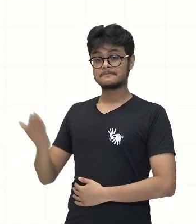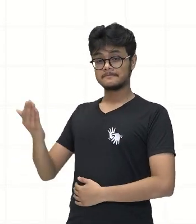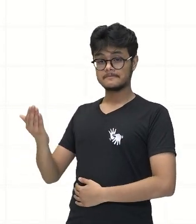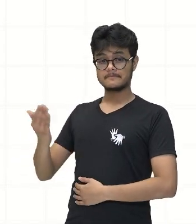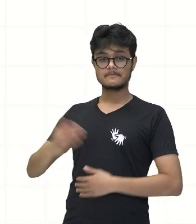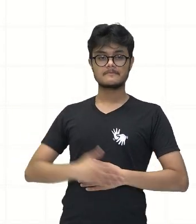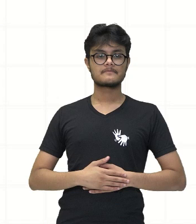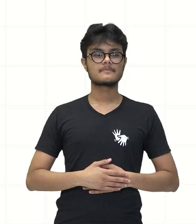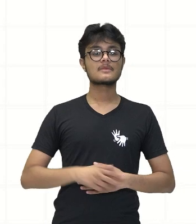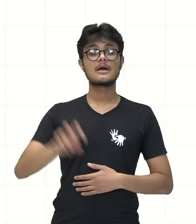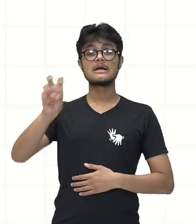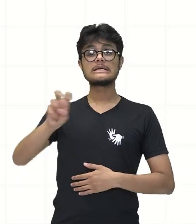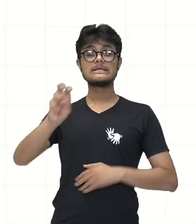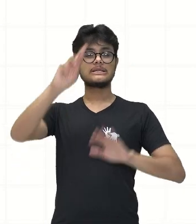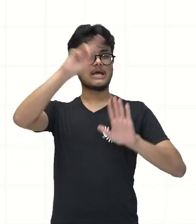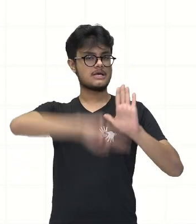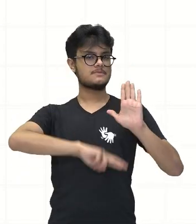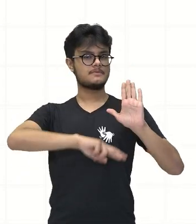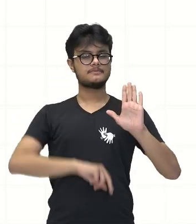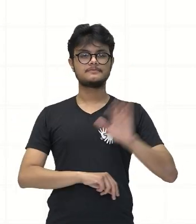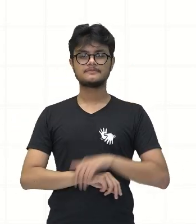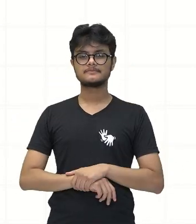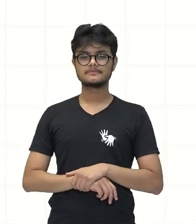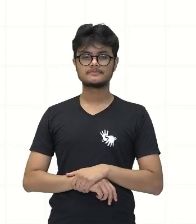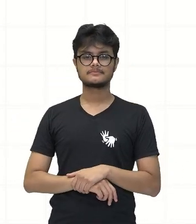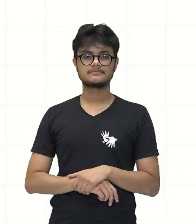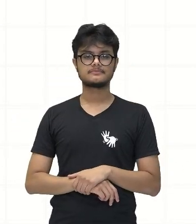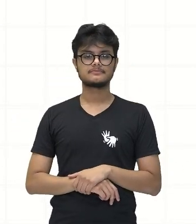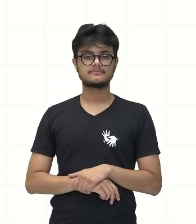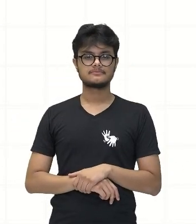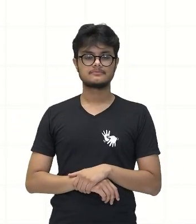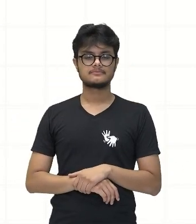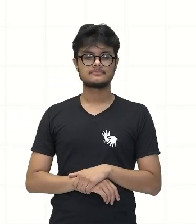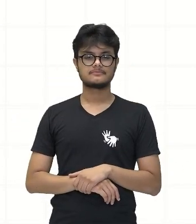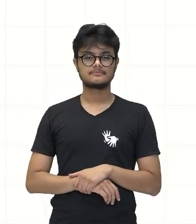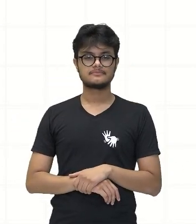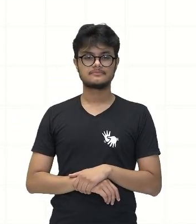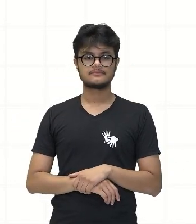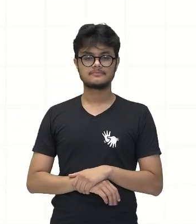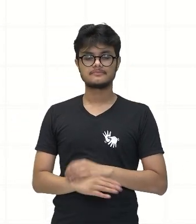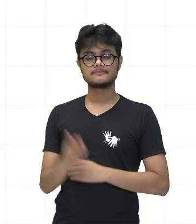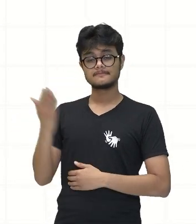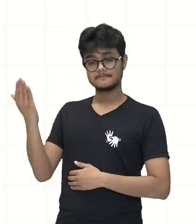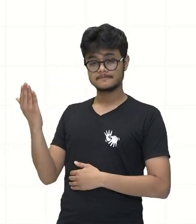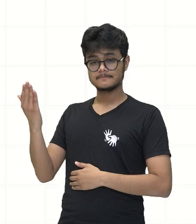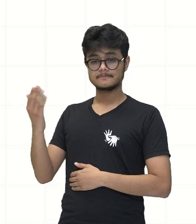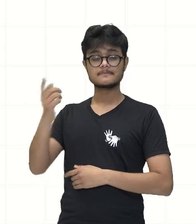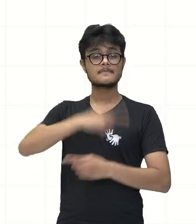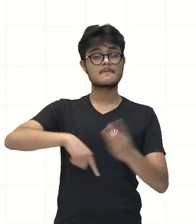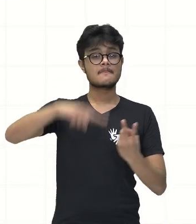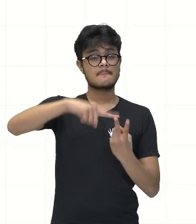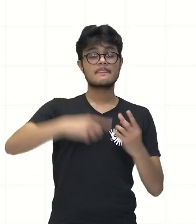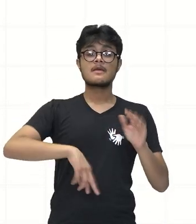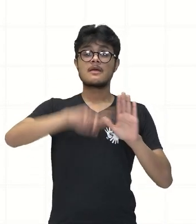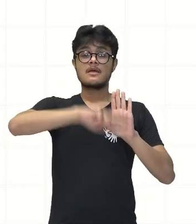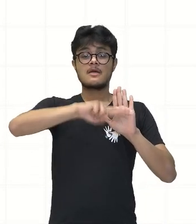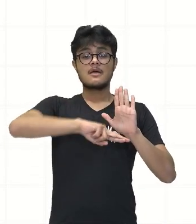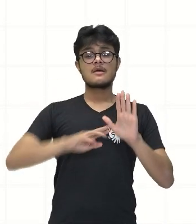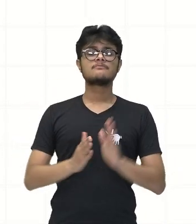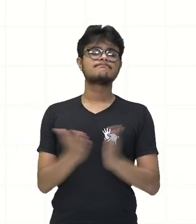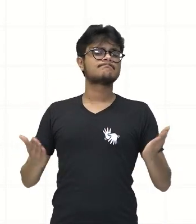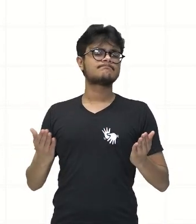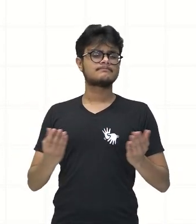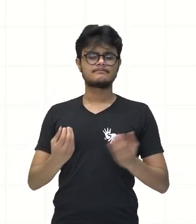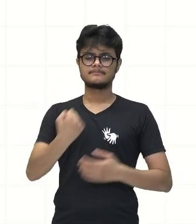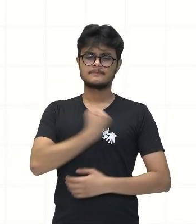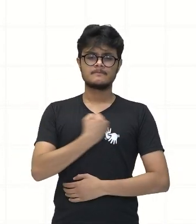propriedade de raiz, né? Quando eu tenho uma raiz de raiz. Então, a raiz de uma raiz pode ser representada pelo único